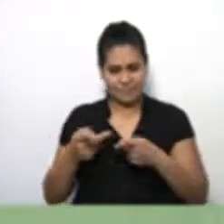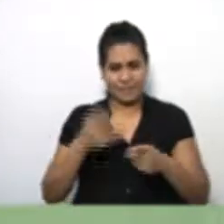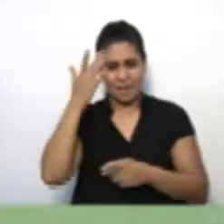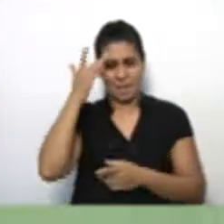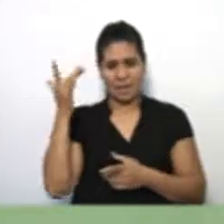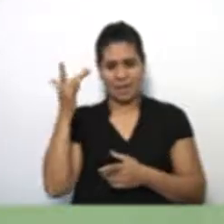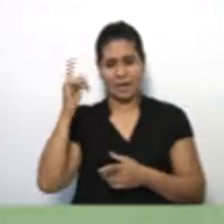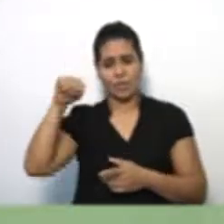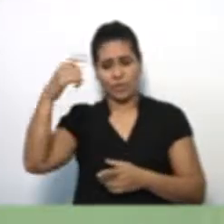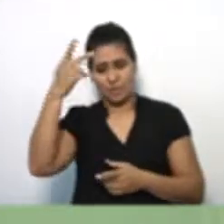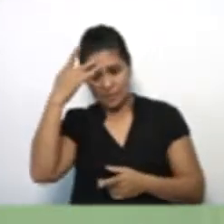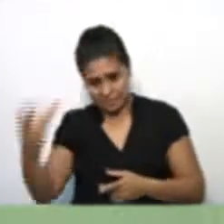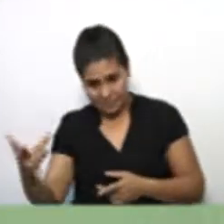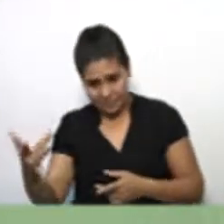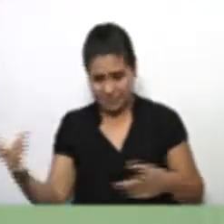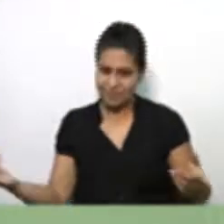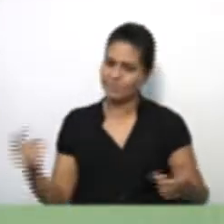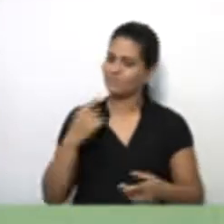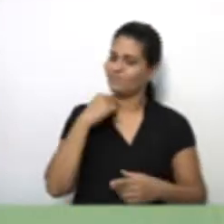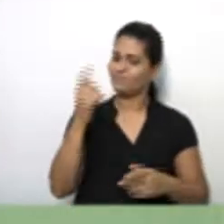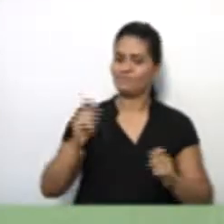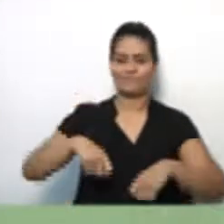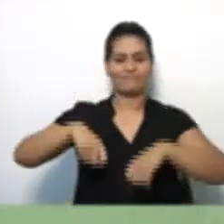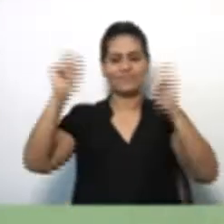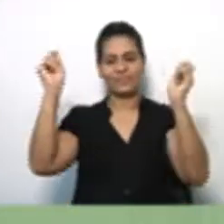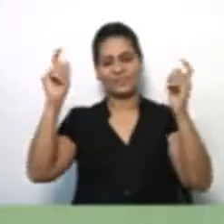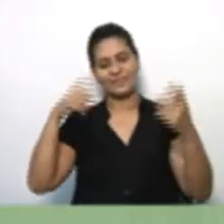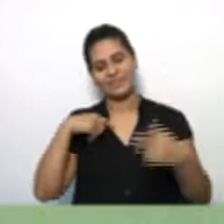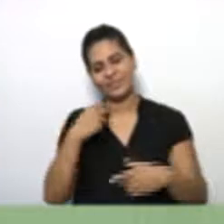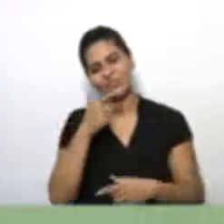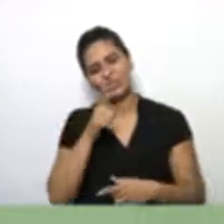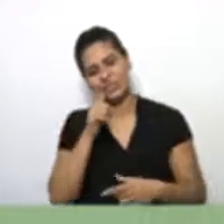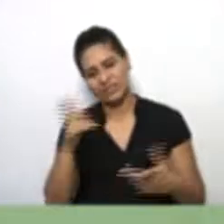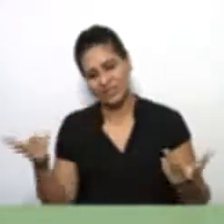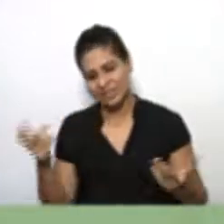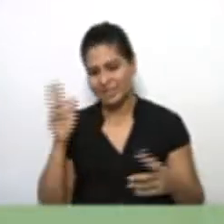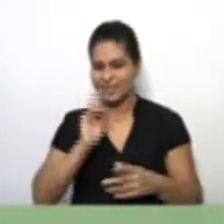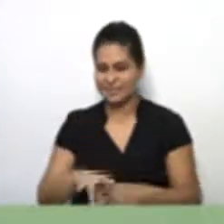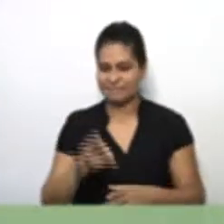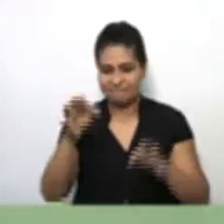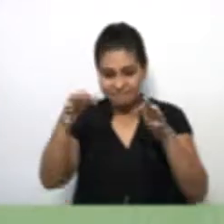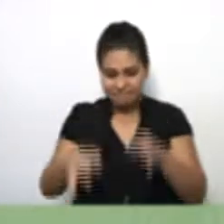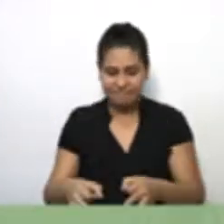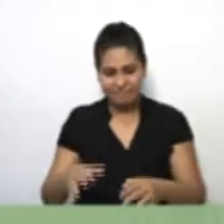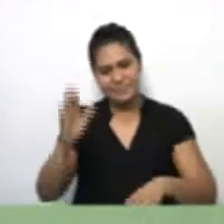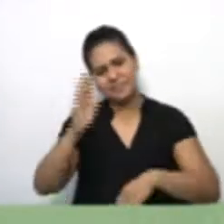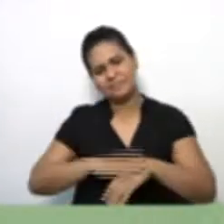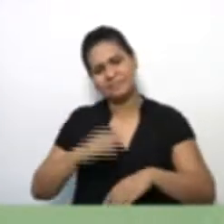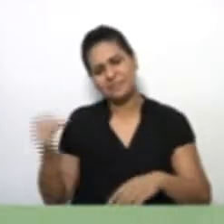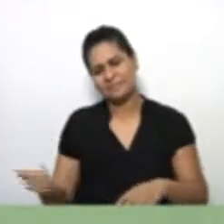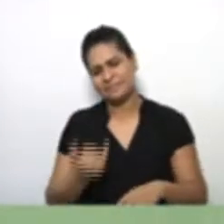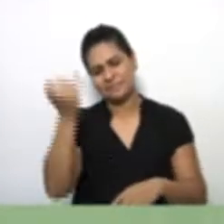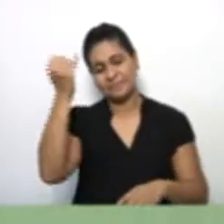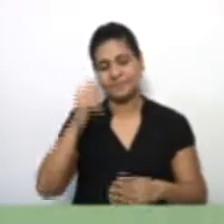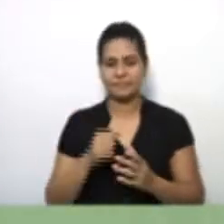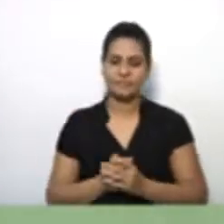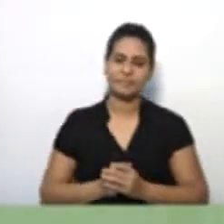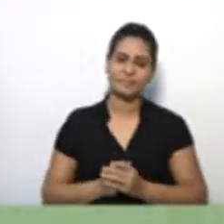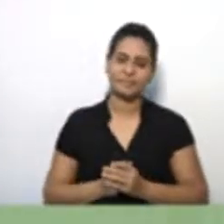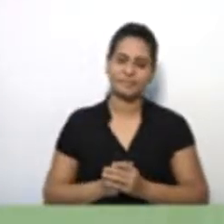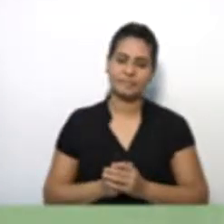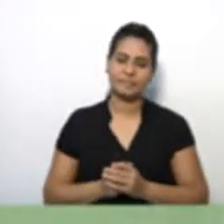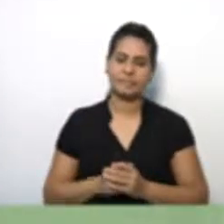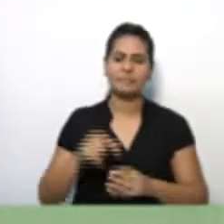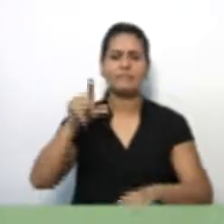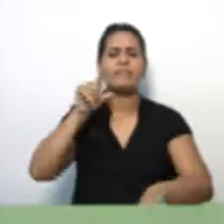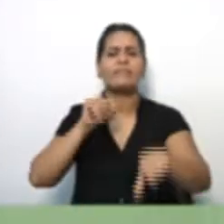amanhã, só depois de amanhã, você não vai conseguir nunca chegar naquele teu resultado futuro. É a parte mais importante do trabalho. E tem também aqui,